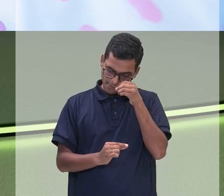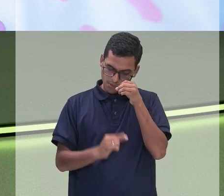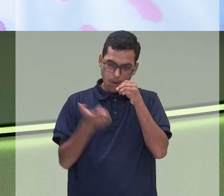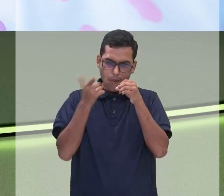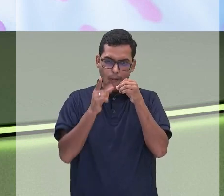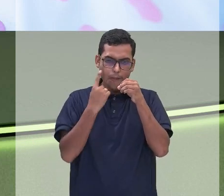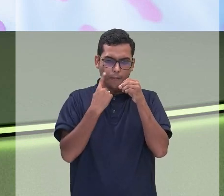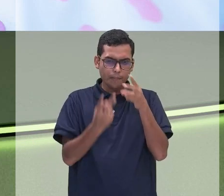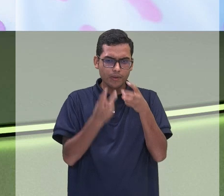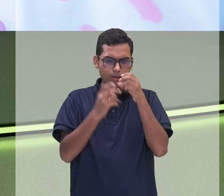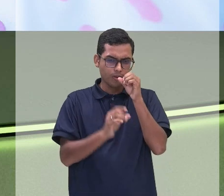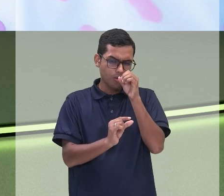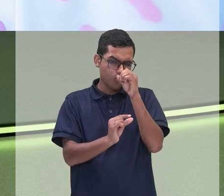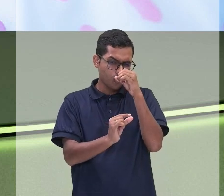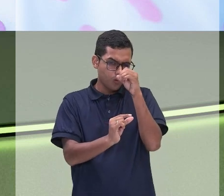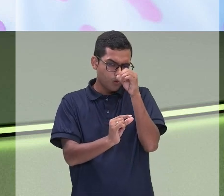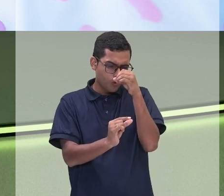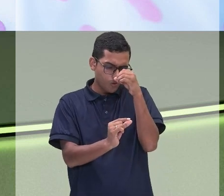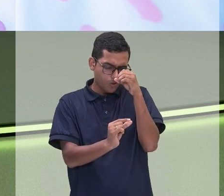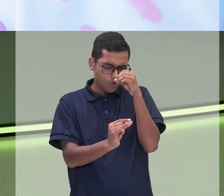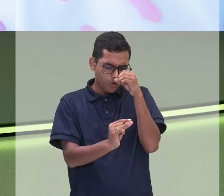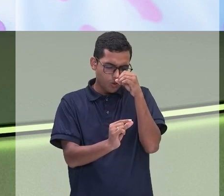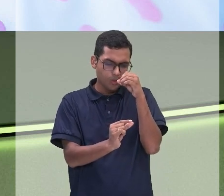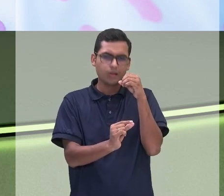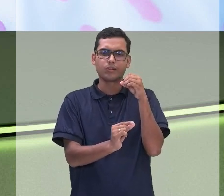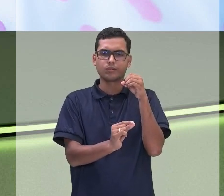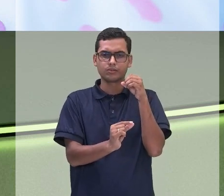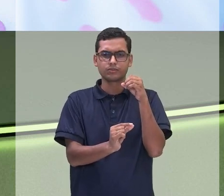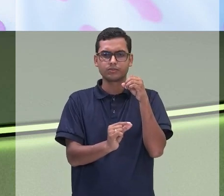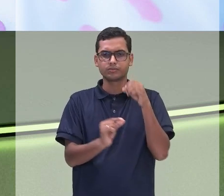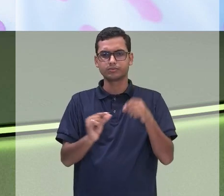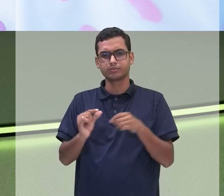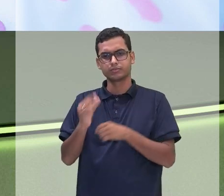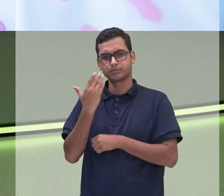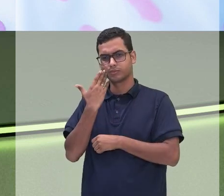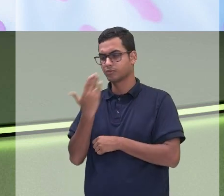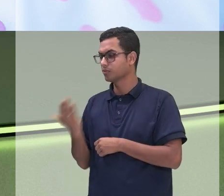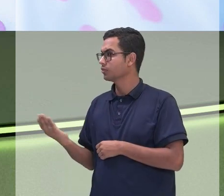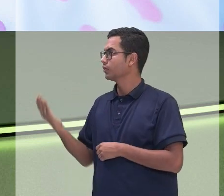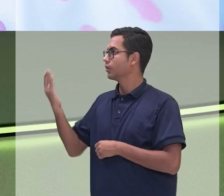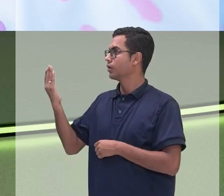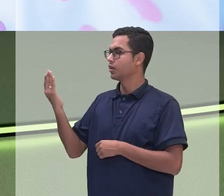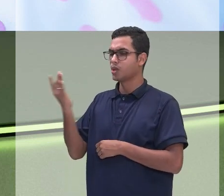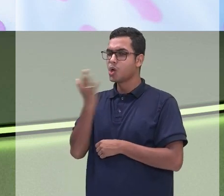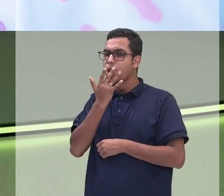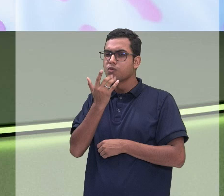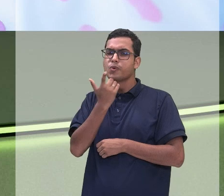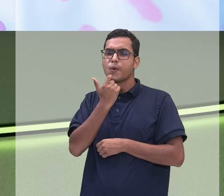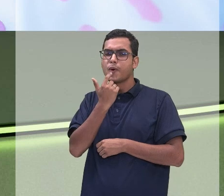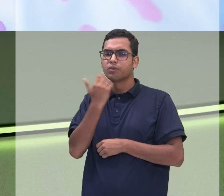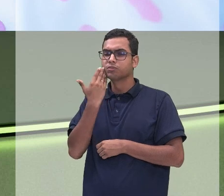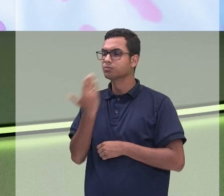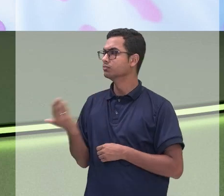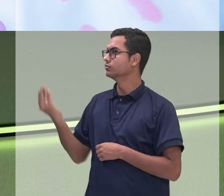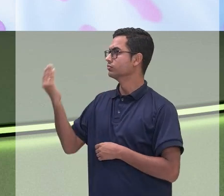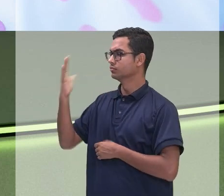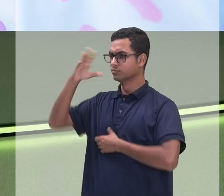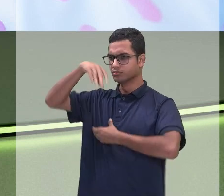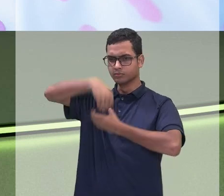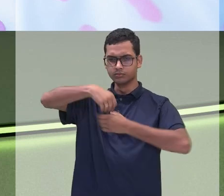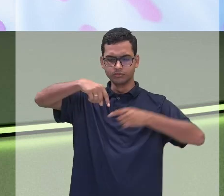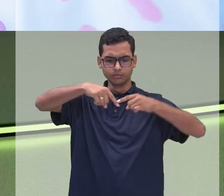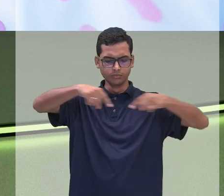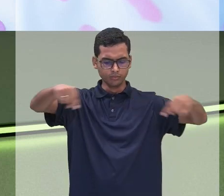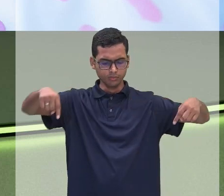observar o que está presente aqui nessa manchinha em vermelho que eu observo aqui nessa lâmina. Tá bom? Então, no laboratório é realizado esse tipo de